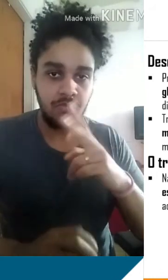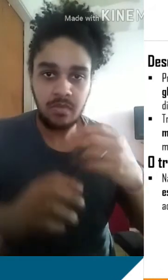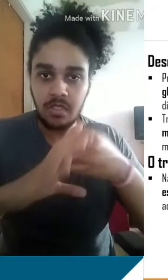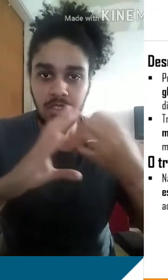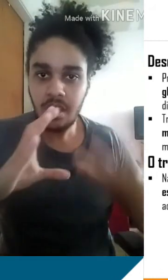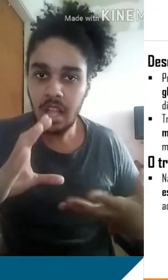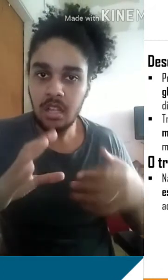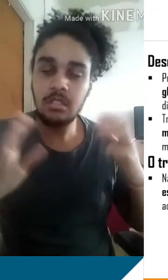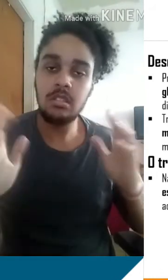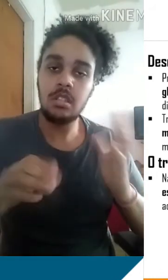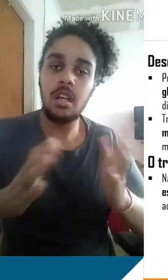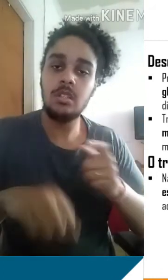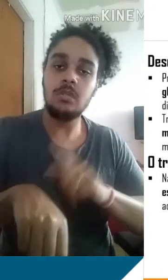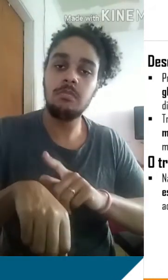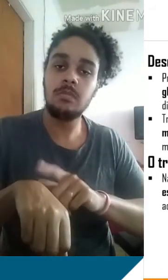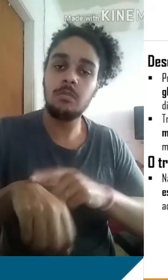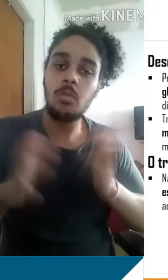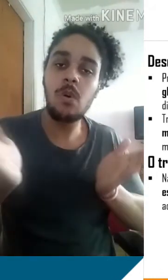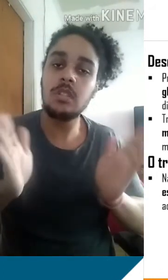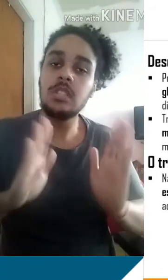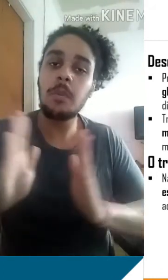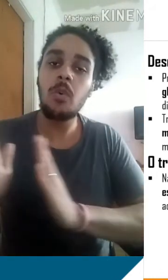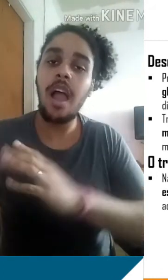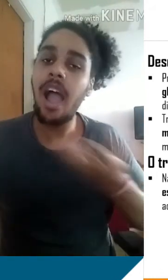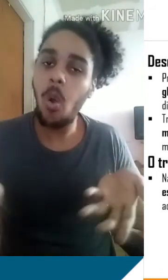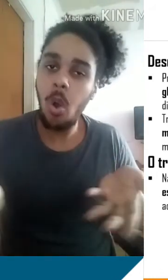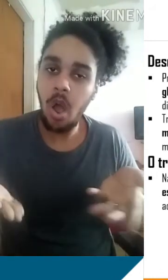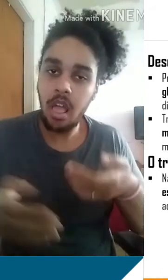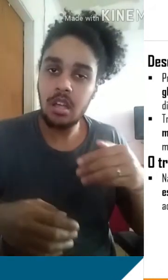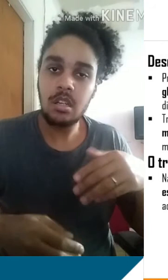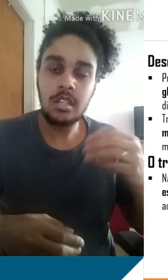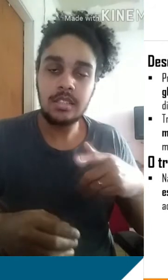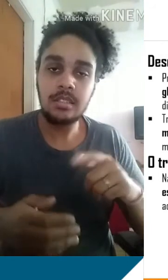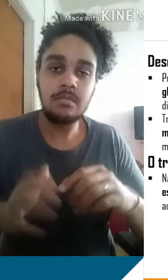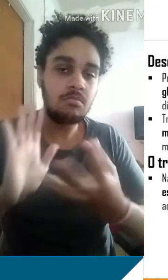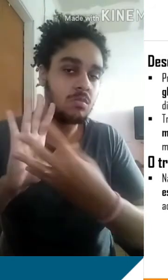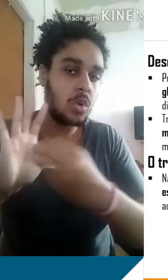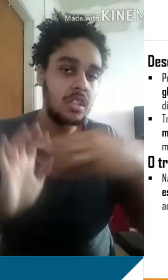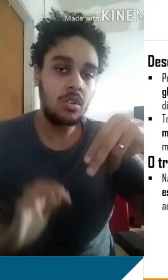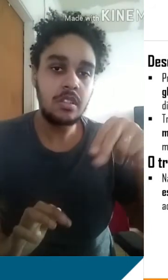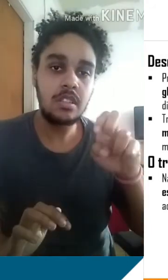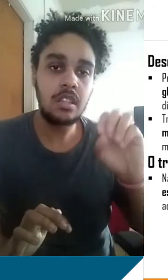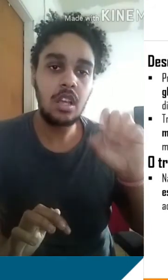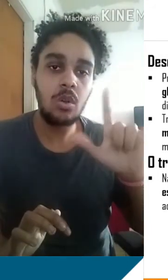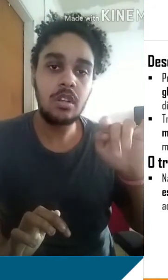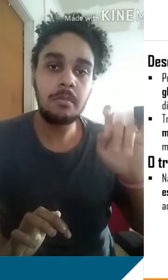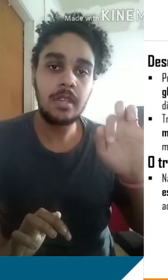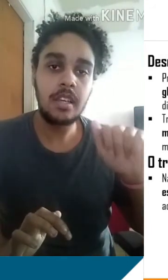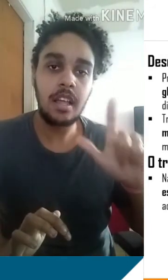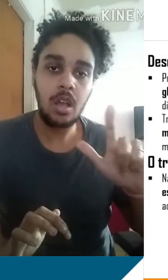que a gente tem vivenciado no período atual. Beleza? Tranquilo? Bom,